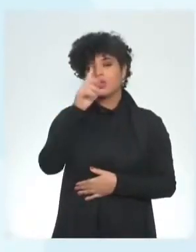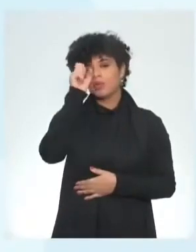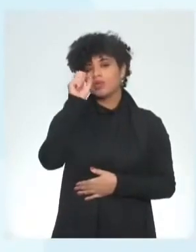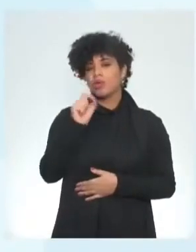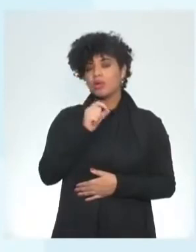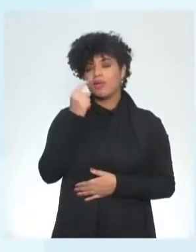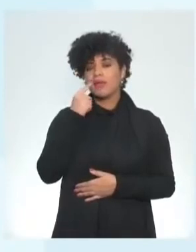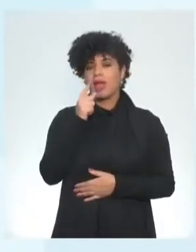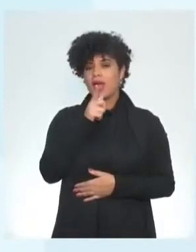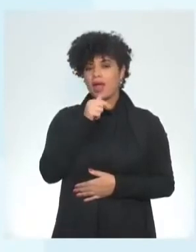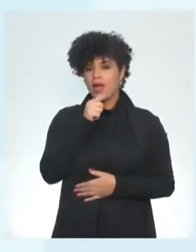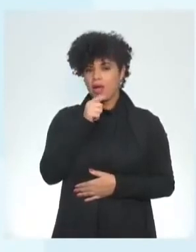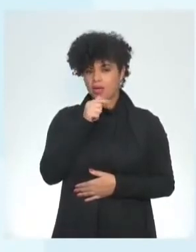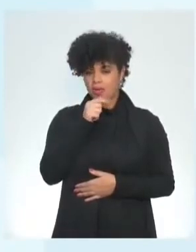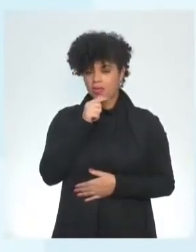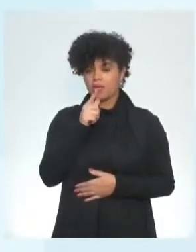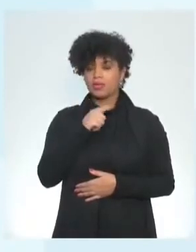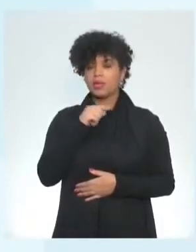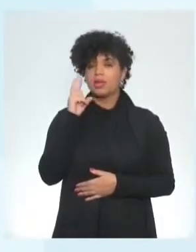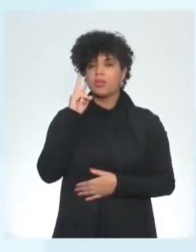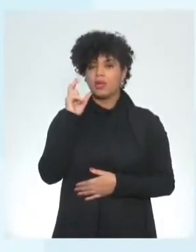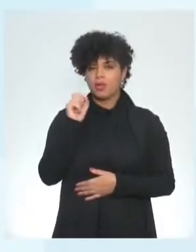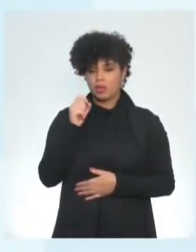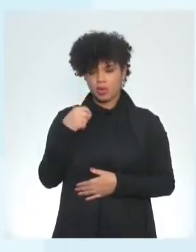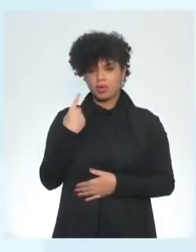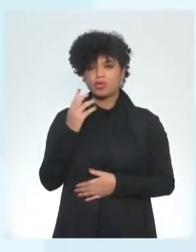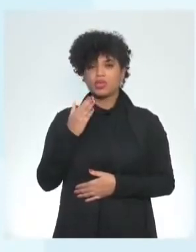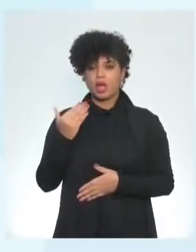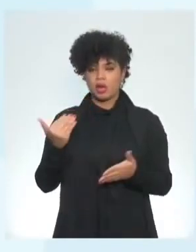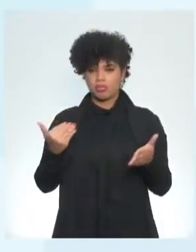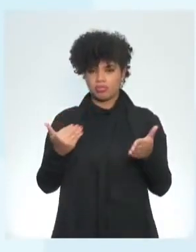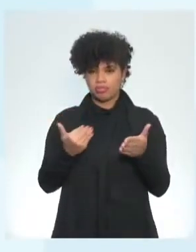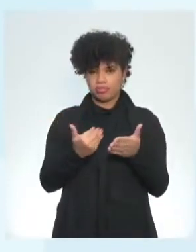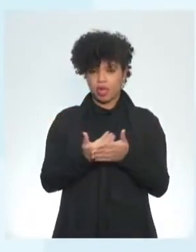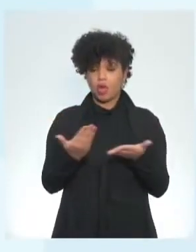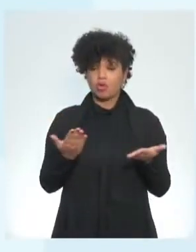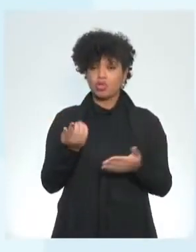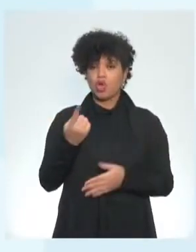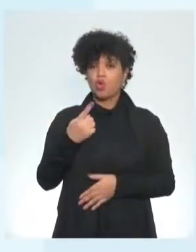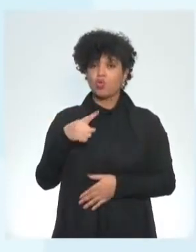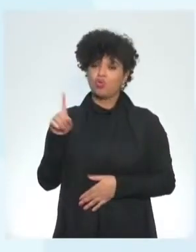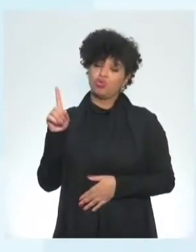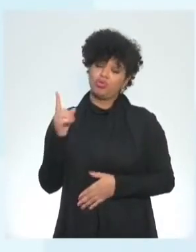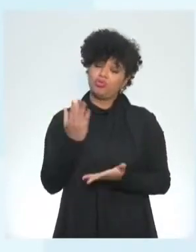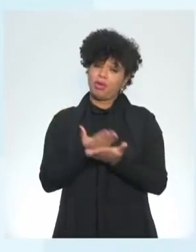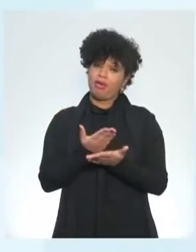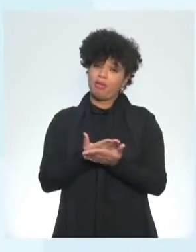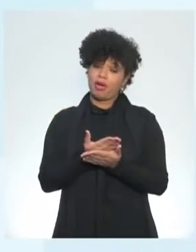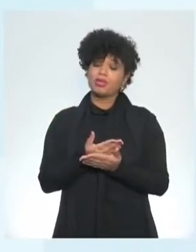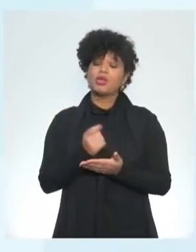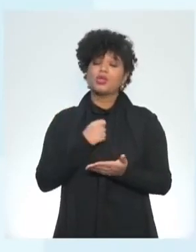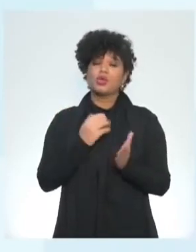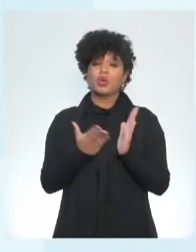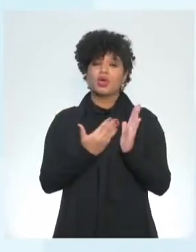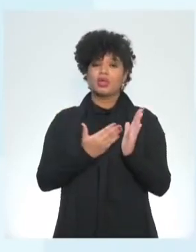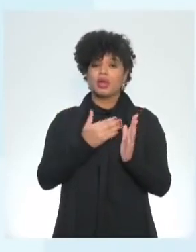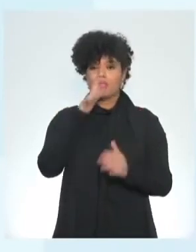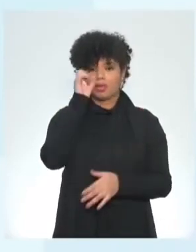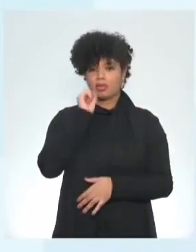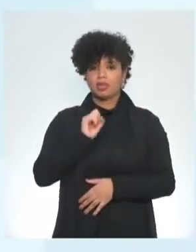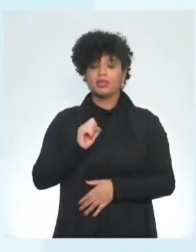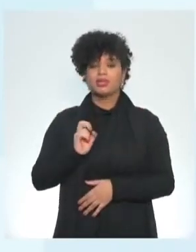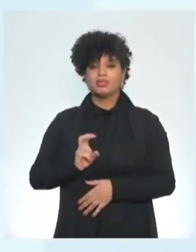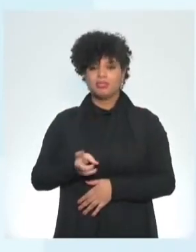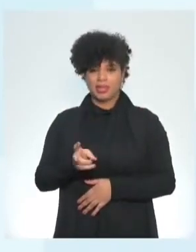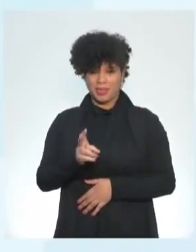da água. Lembrando que a gente já está encerrando, essa é a última aula do caderno do Aprender Sempre. Então, essa é a